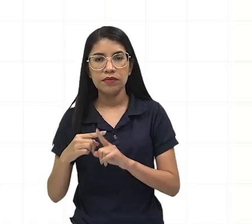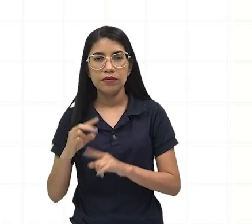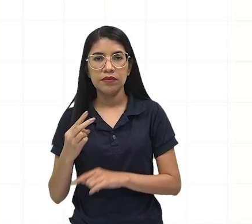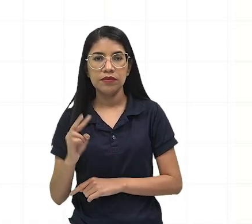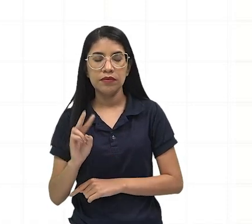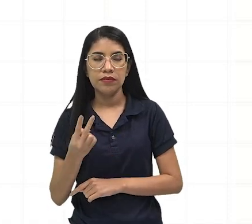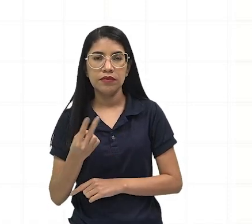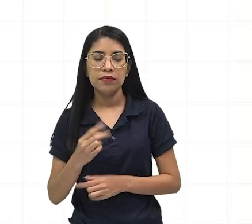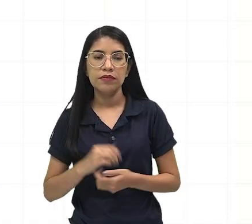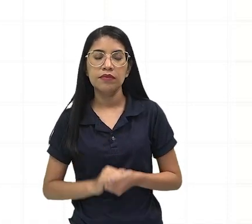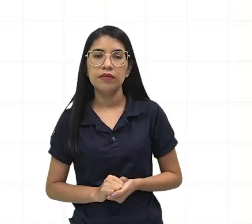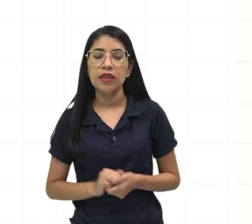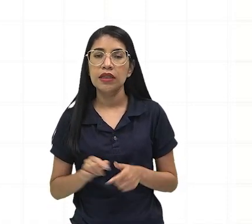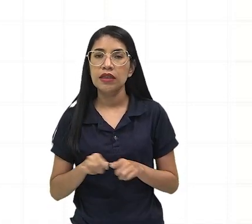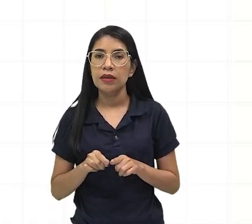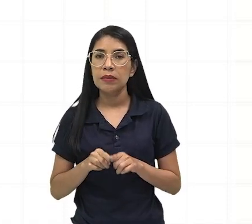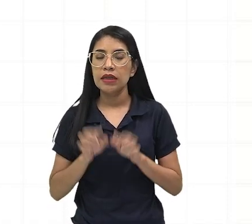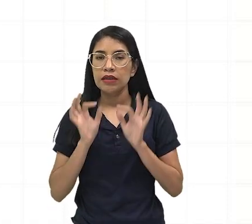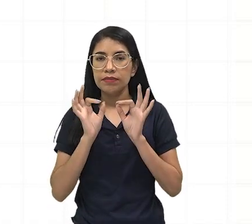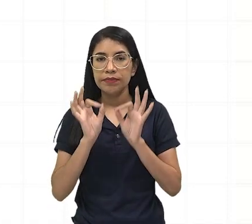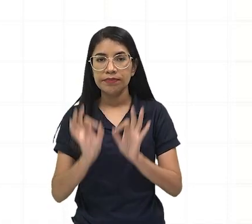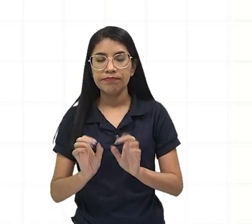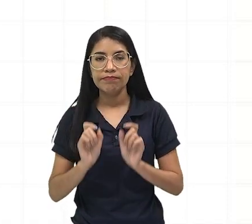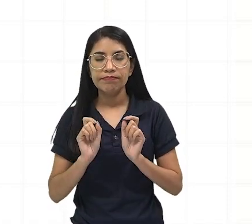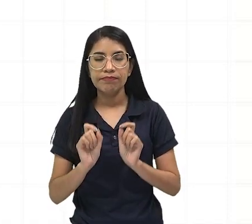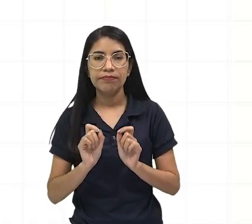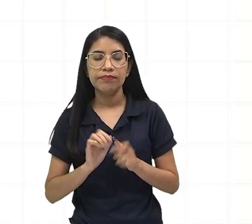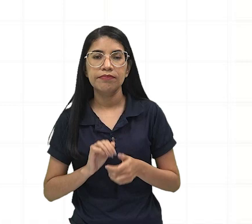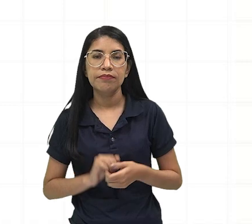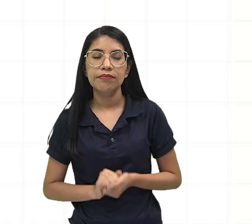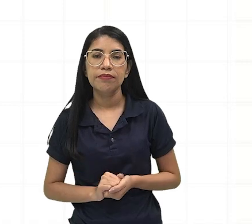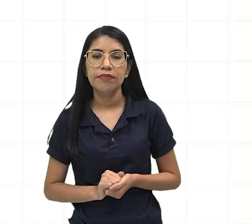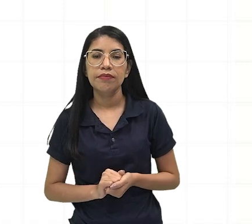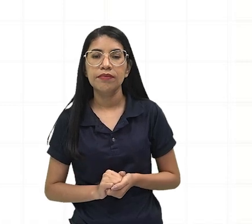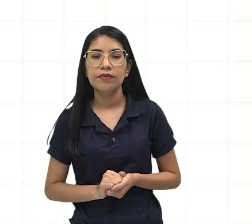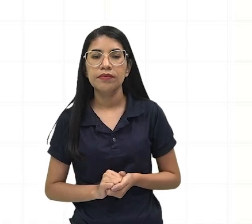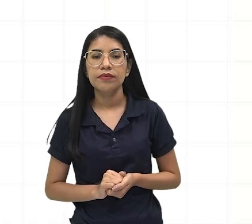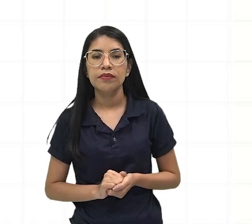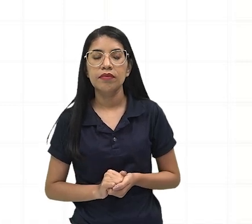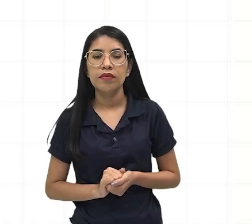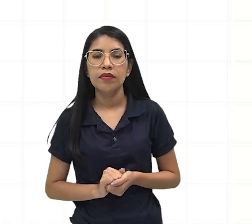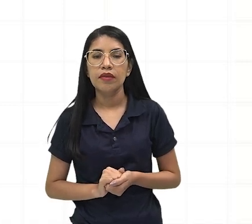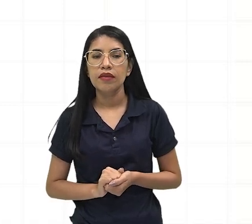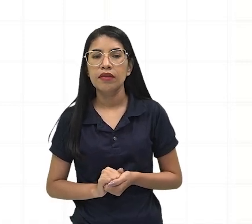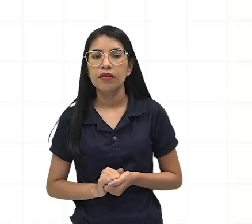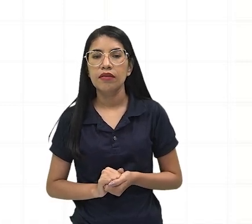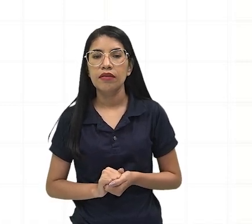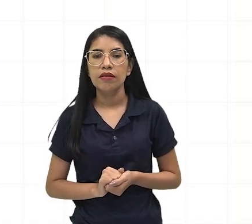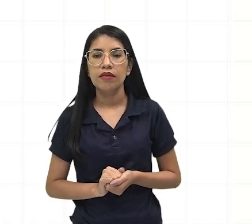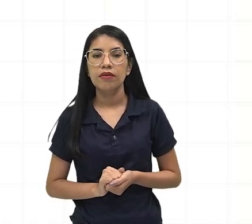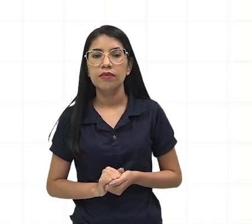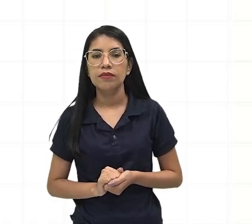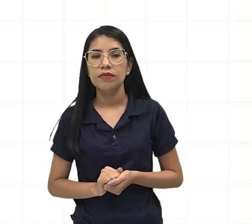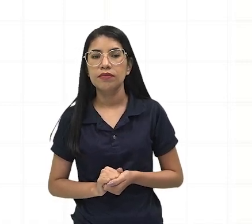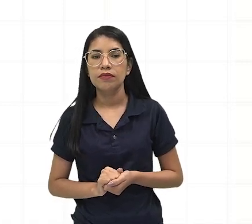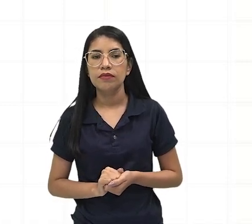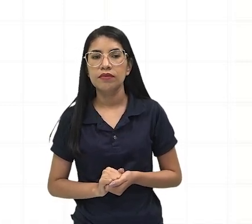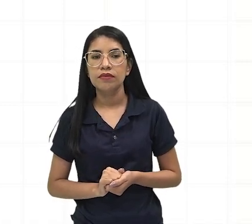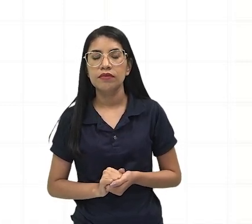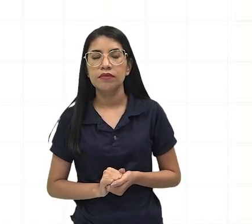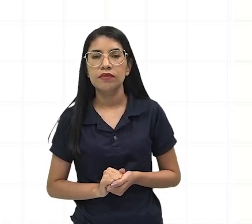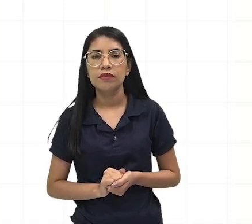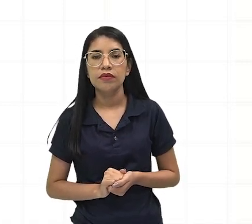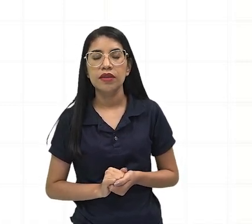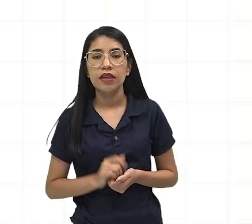Tá? Olha só um detalhe também aqui desse exercício. Eu vou apagar ele aqui. Ó. Você tem a atividade